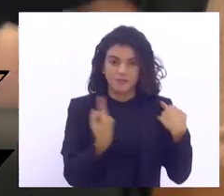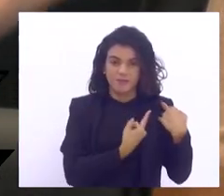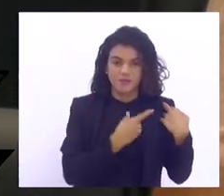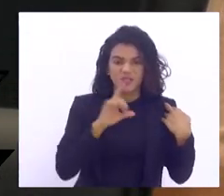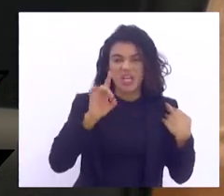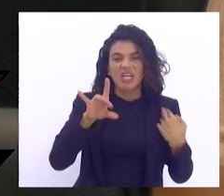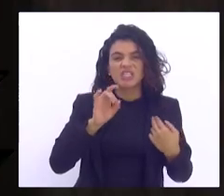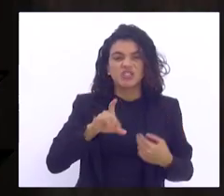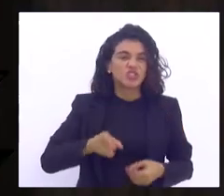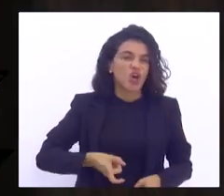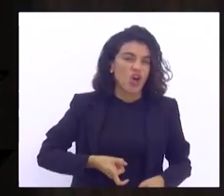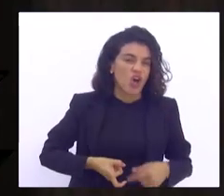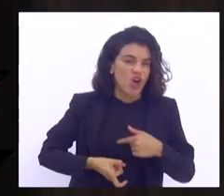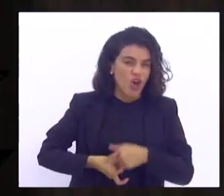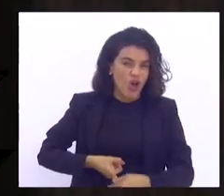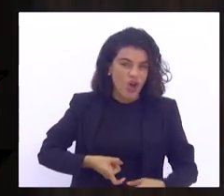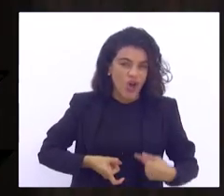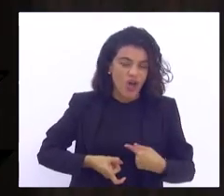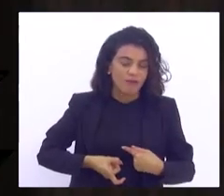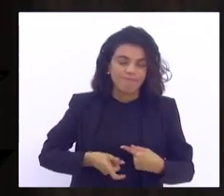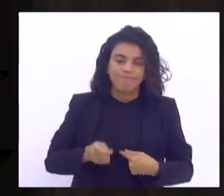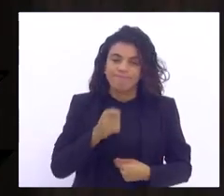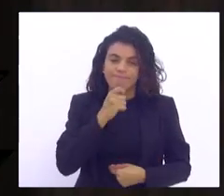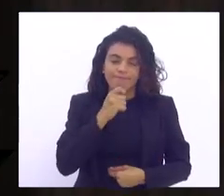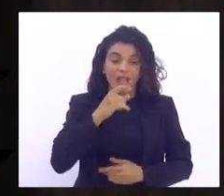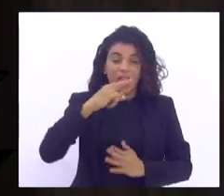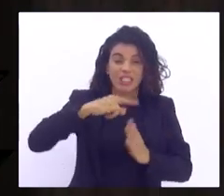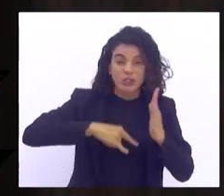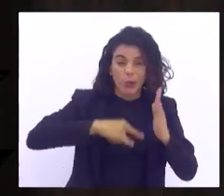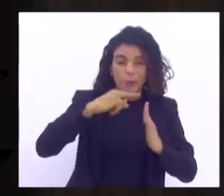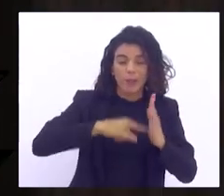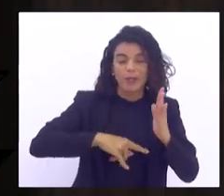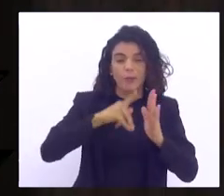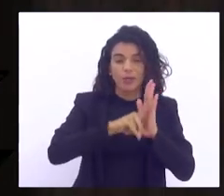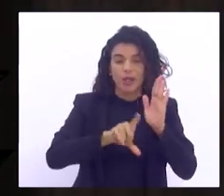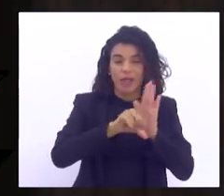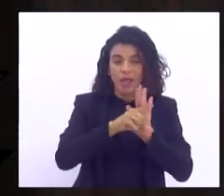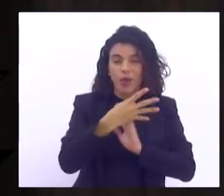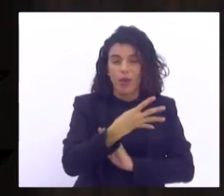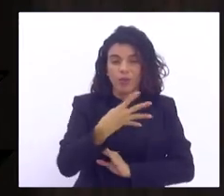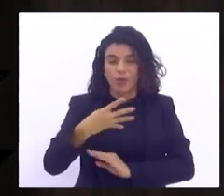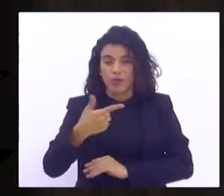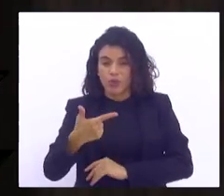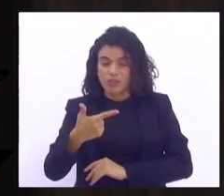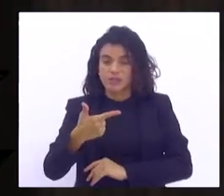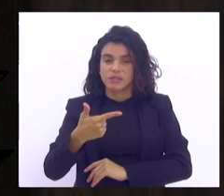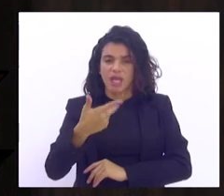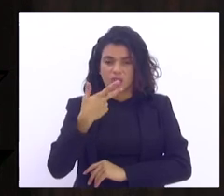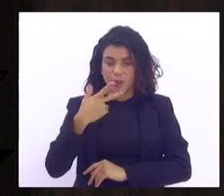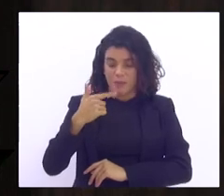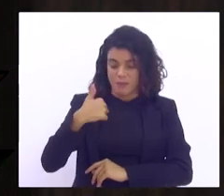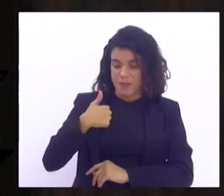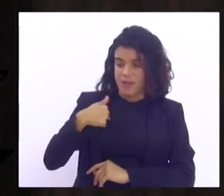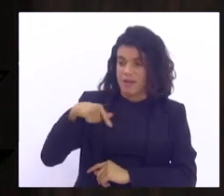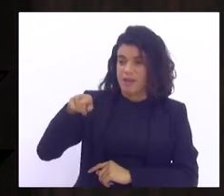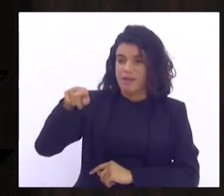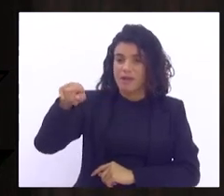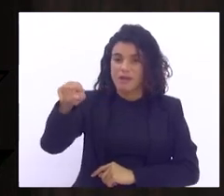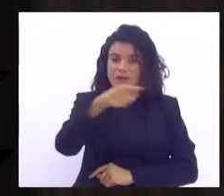só o nascituro. A DPF 442, ela é nociva não só ao nascituro, mas a mim, a você, a cada um de